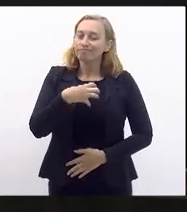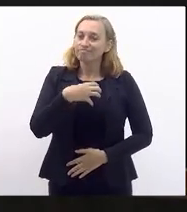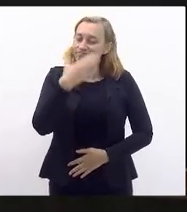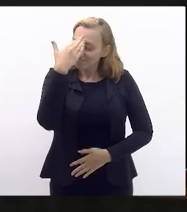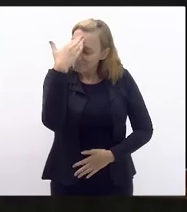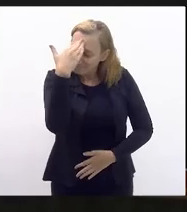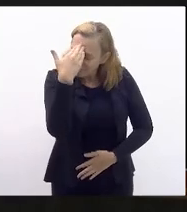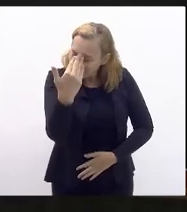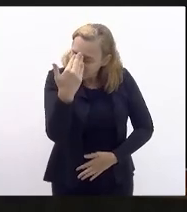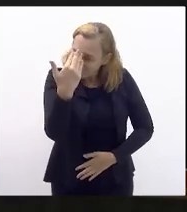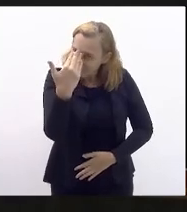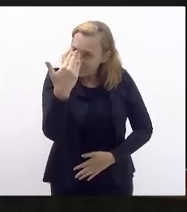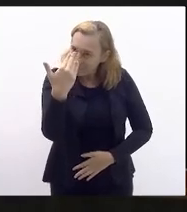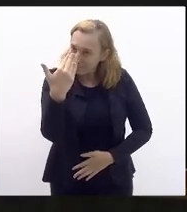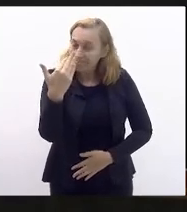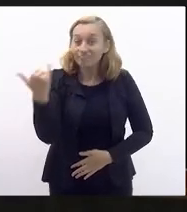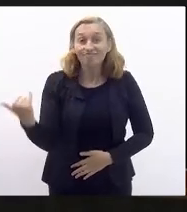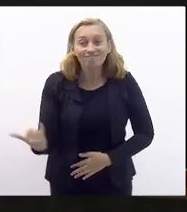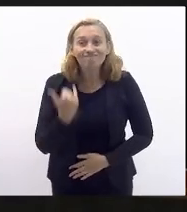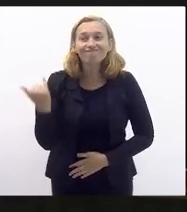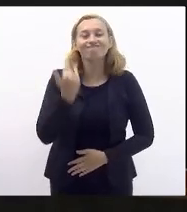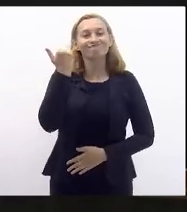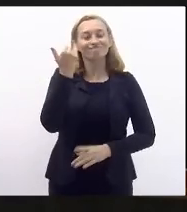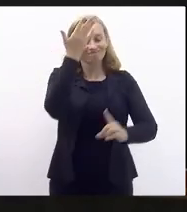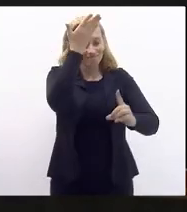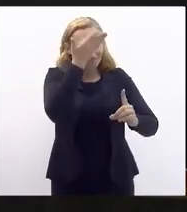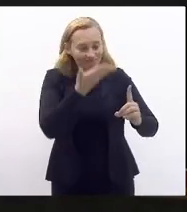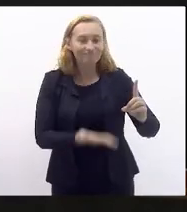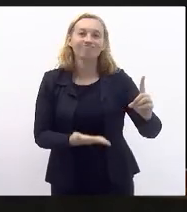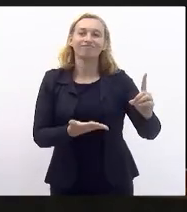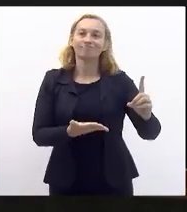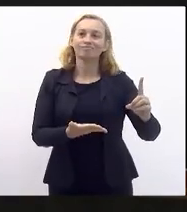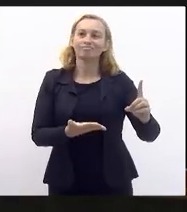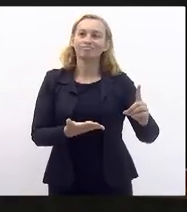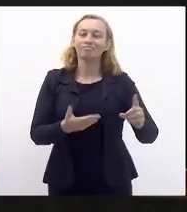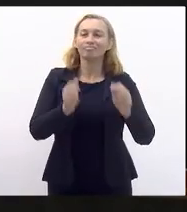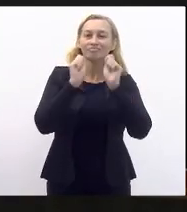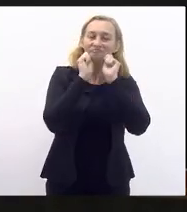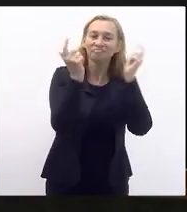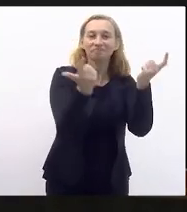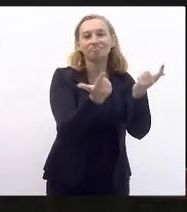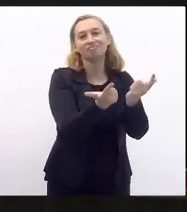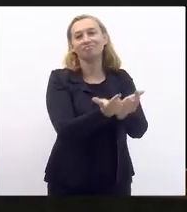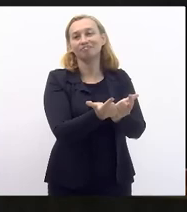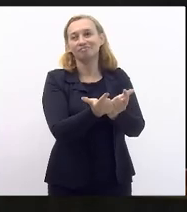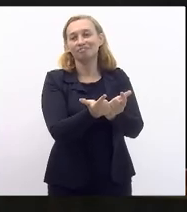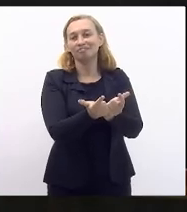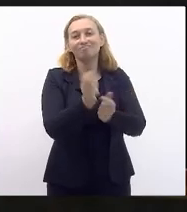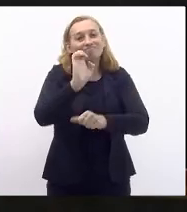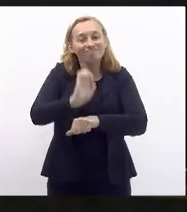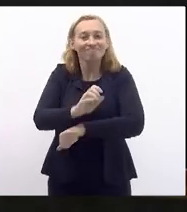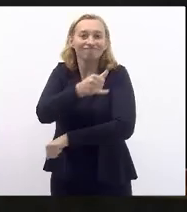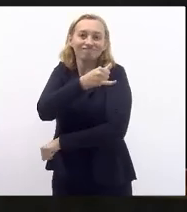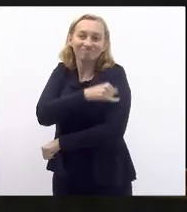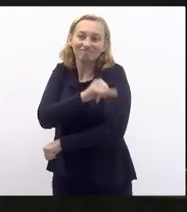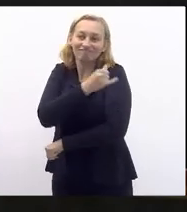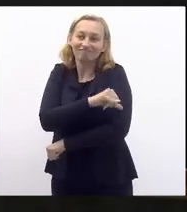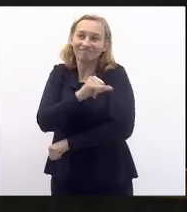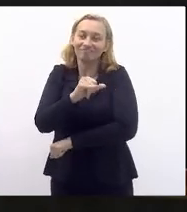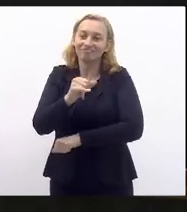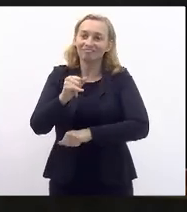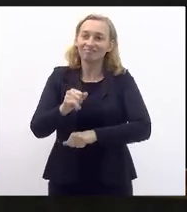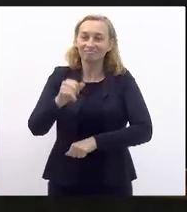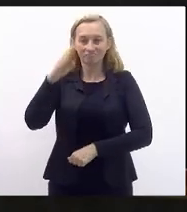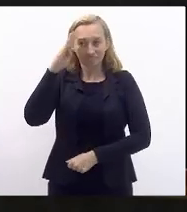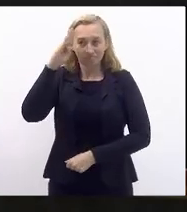agradecimentos a importante homenagem prestada pela Assembleia Legislativa do Estado do Rio de Janeiro ao